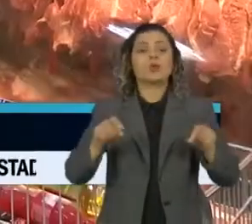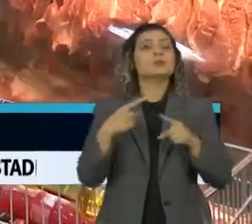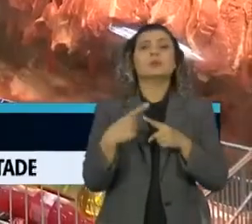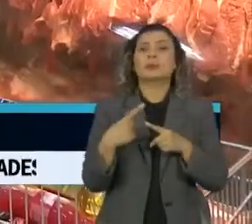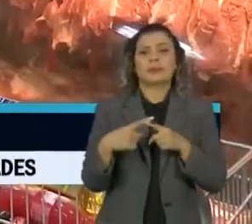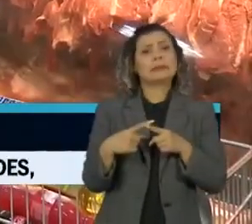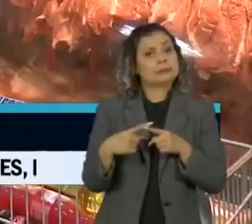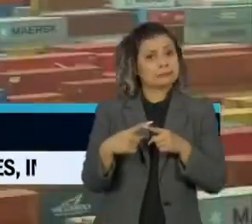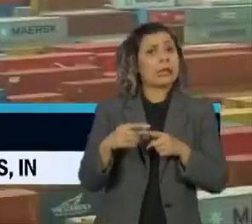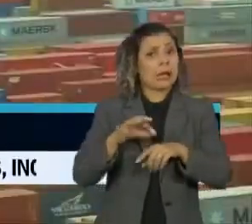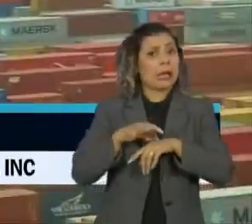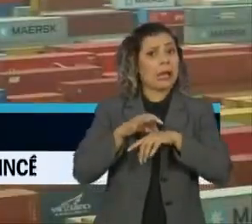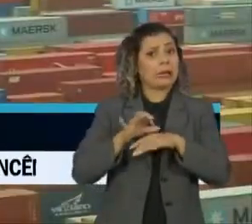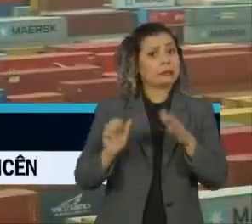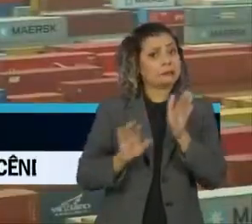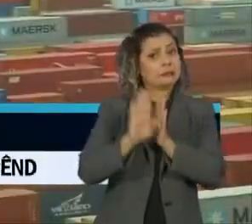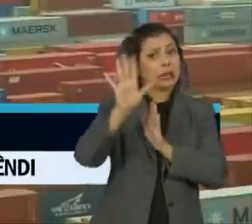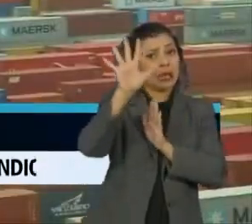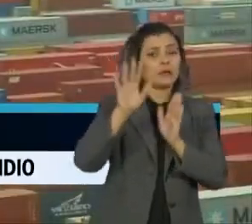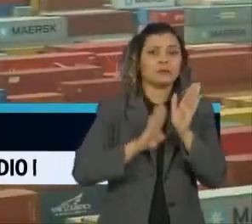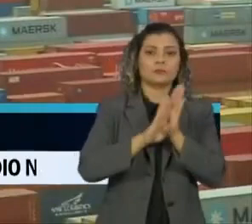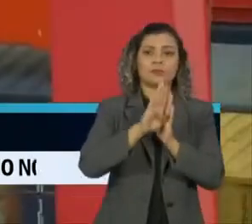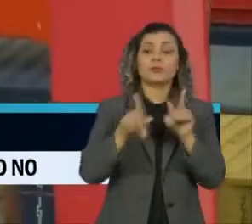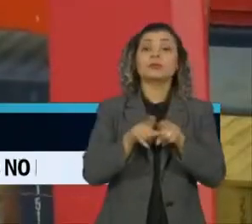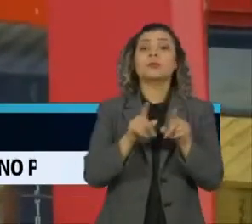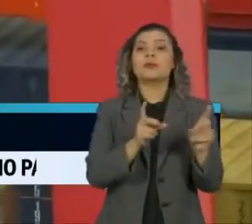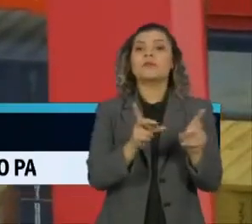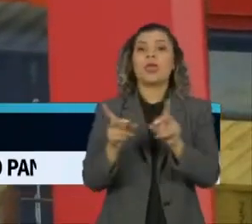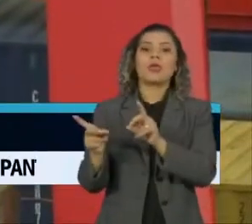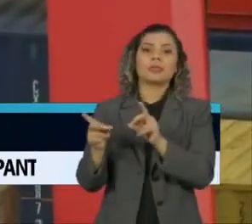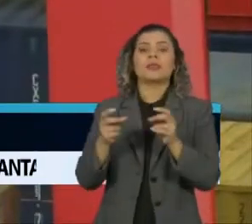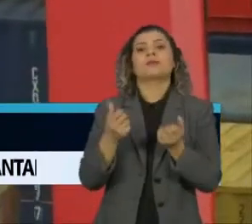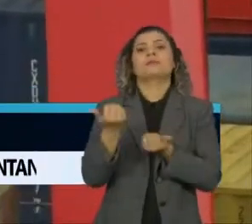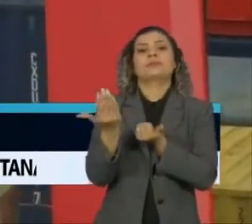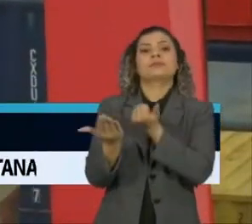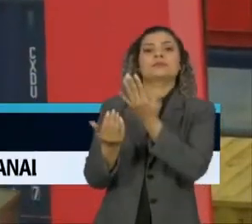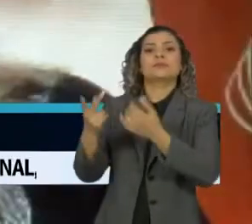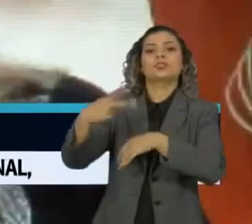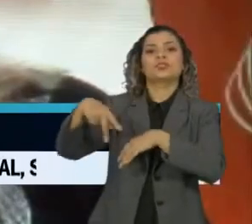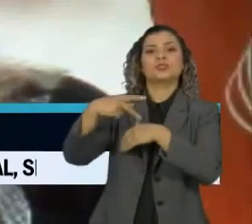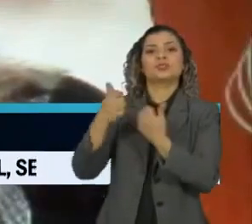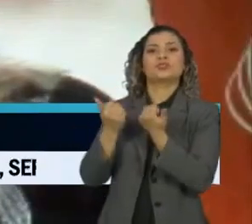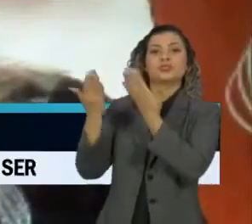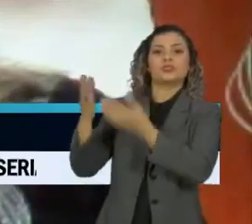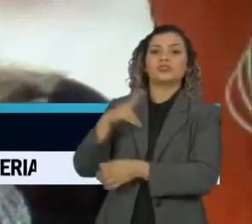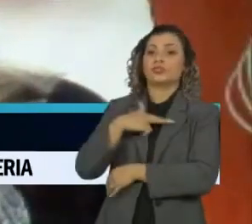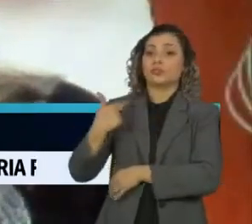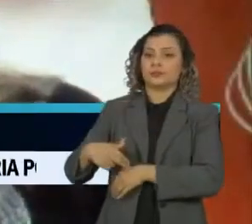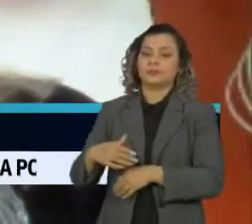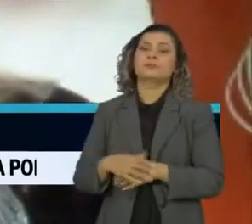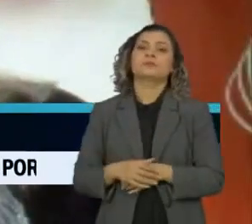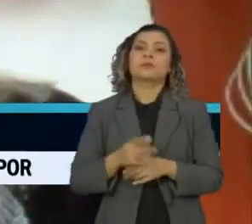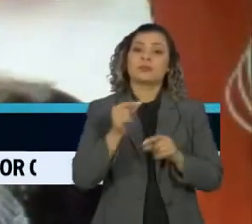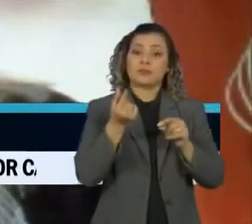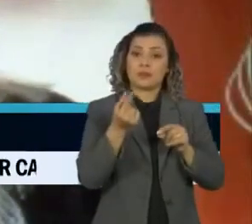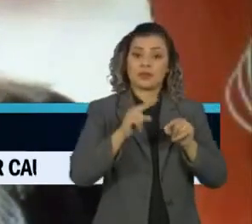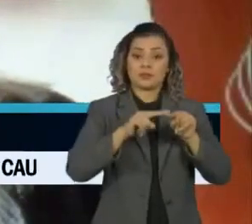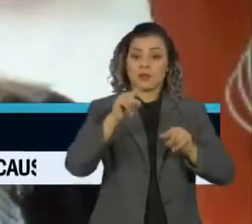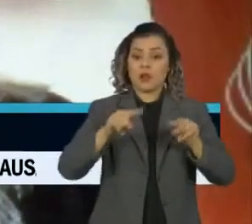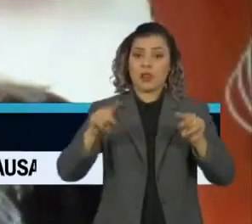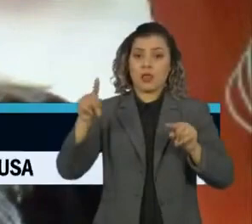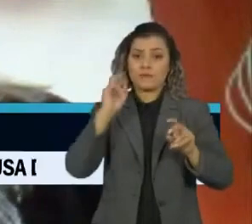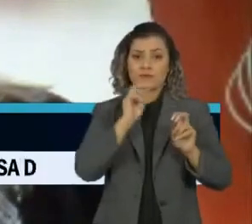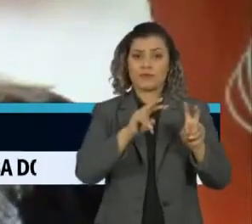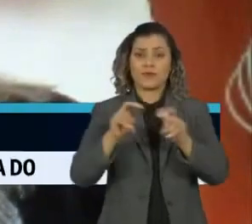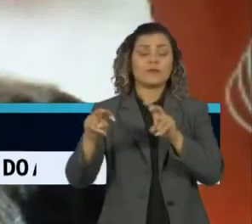causa da alta da carne e principalmente do forte aumento das exportações para a China. Essas variações de preço são